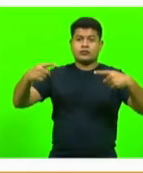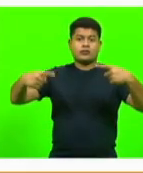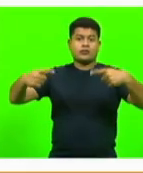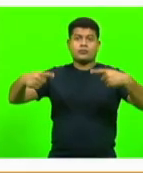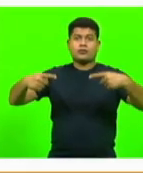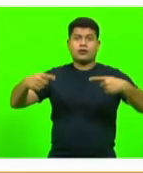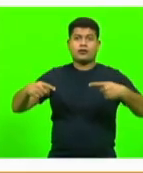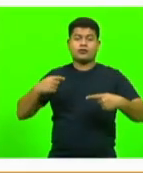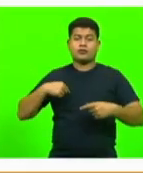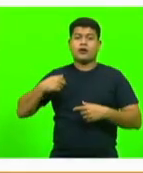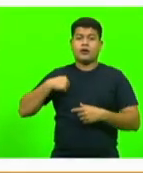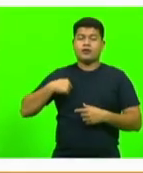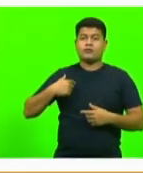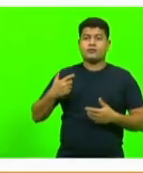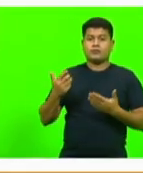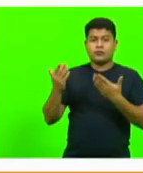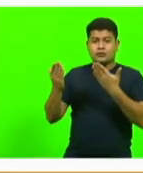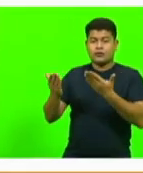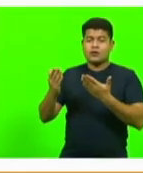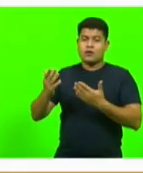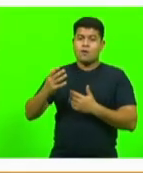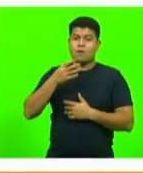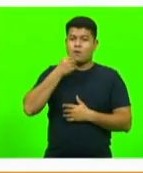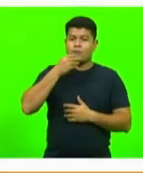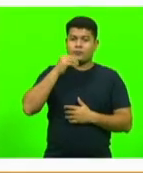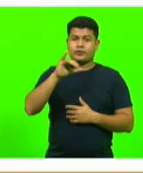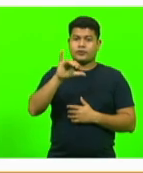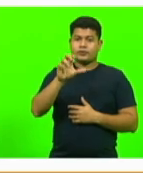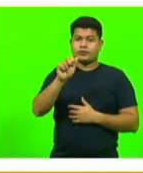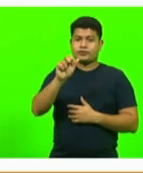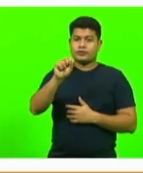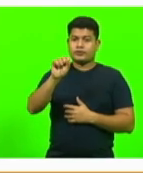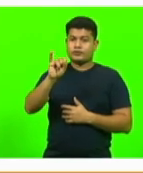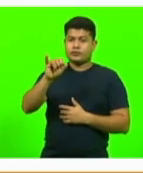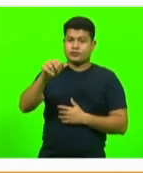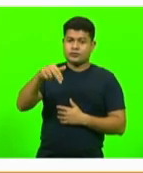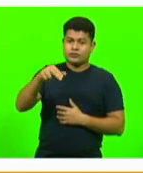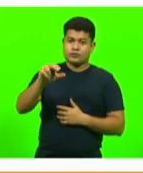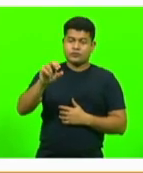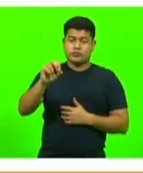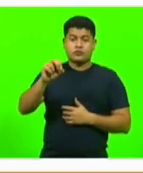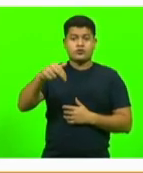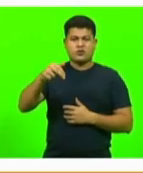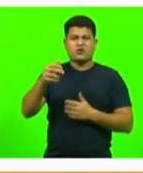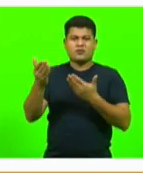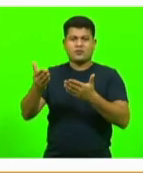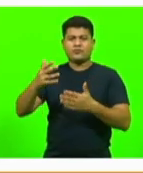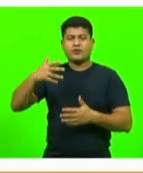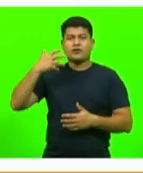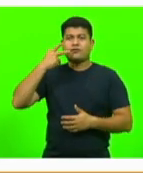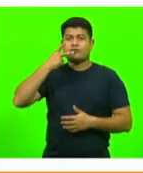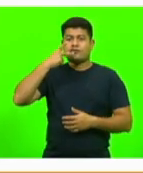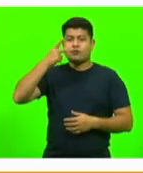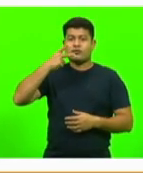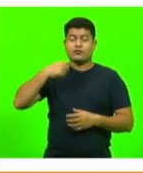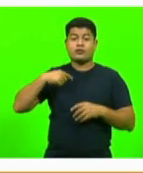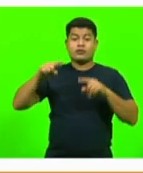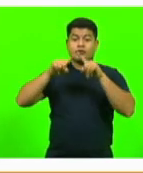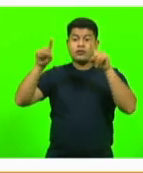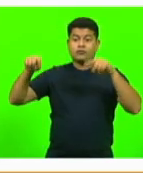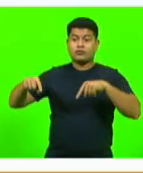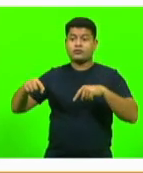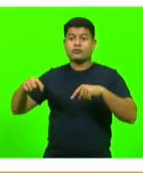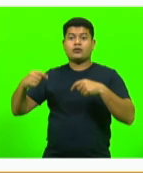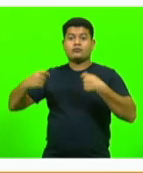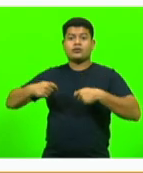eu vou utilizar da fala do Jason de hoje de manhã os servidores precisam seus porta-vozes do serviço público defender